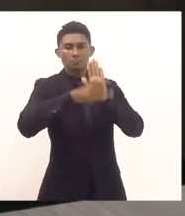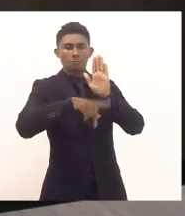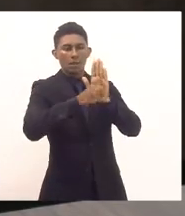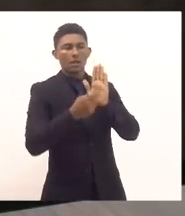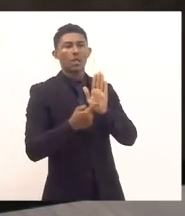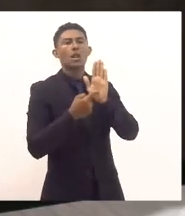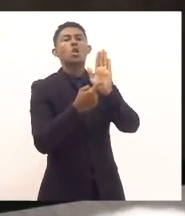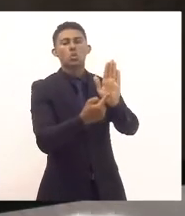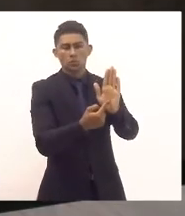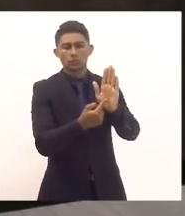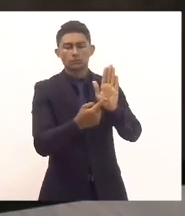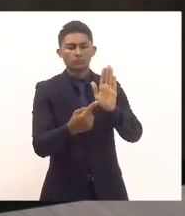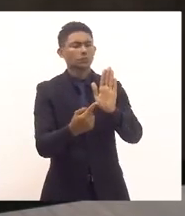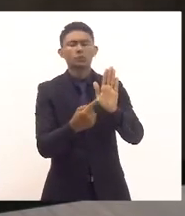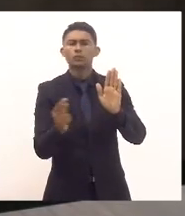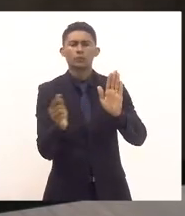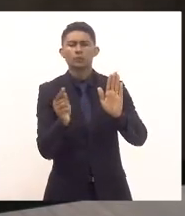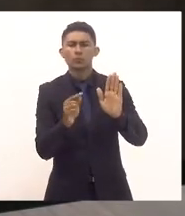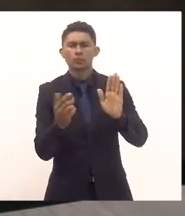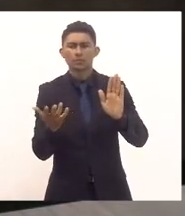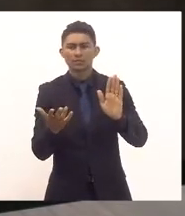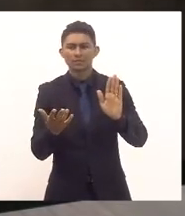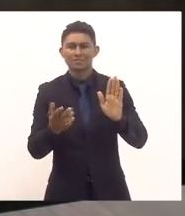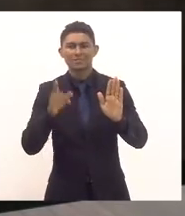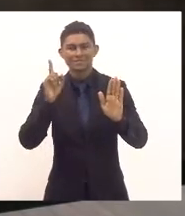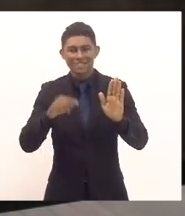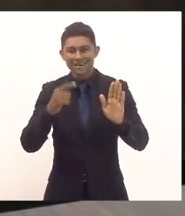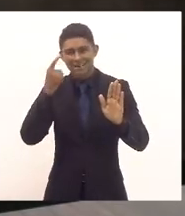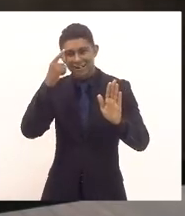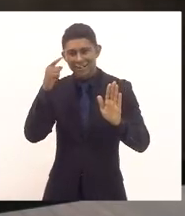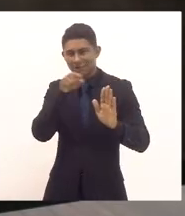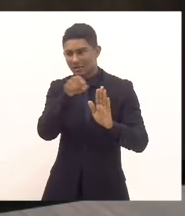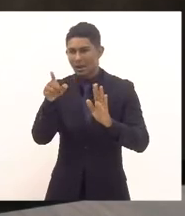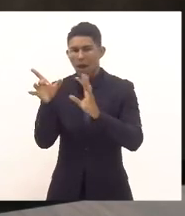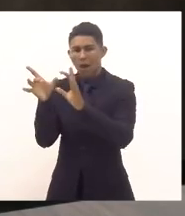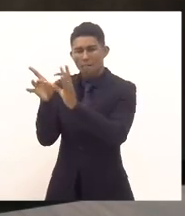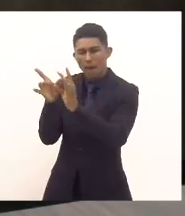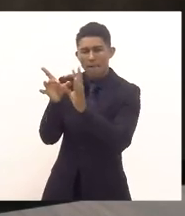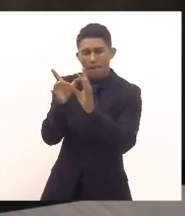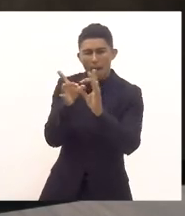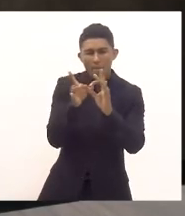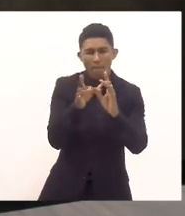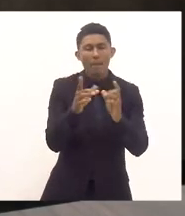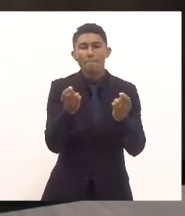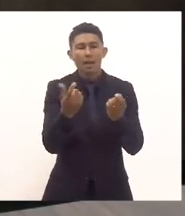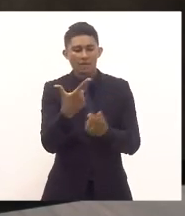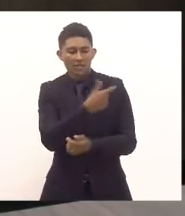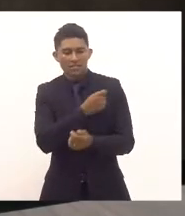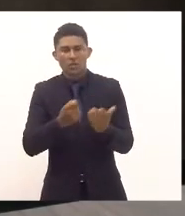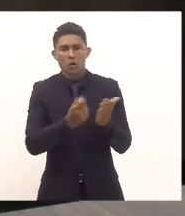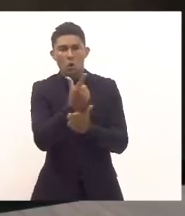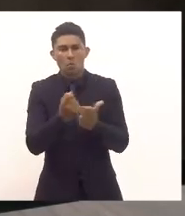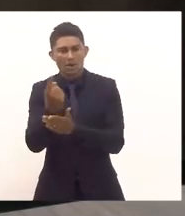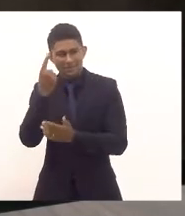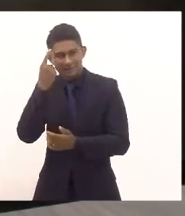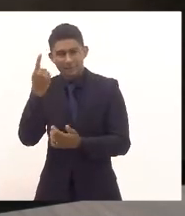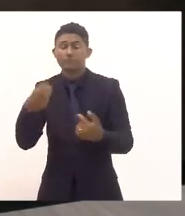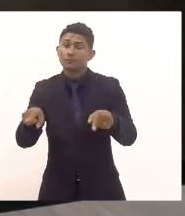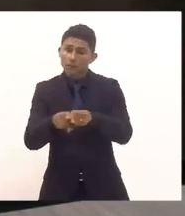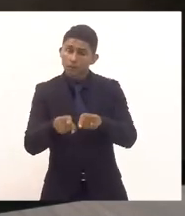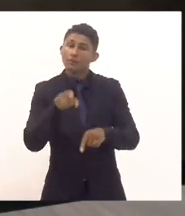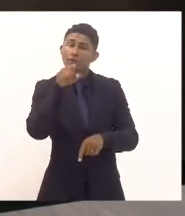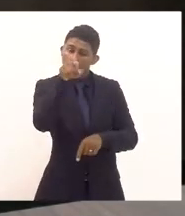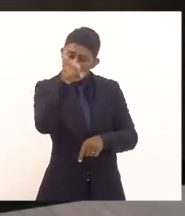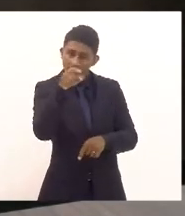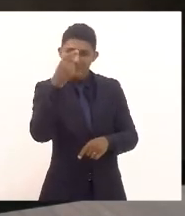produtiva e o outro que falava da formação do consórcio para comprar a vacina vossa excelência apresentar um projeto também